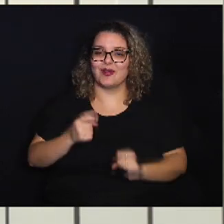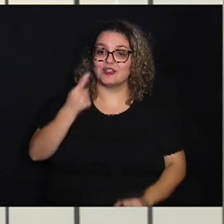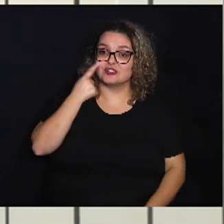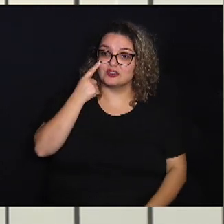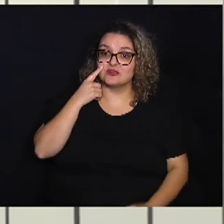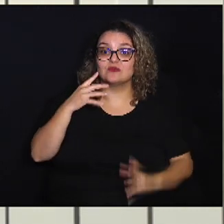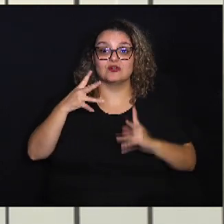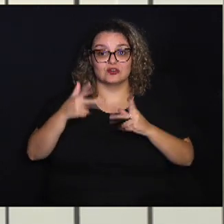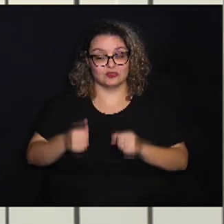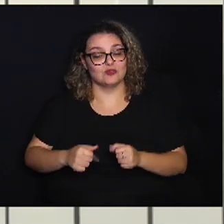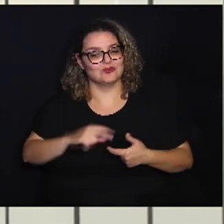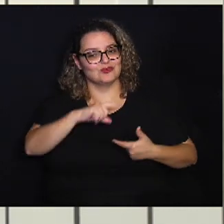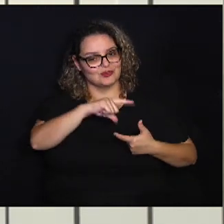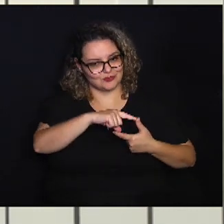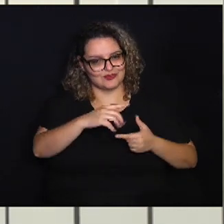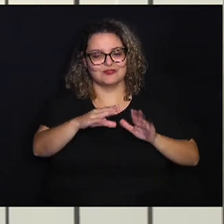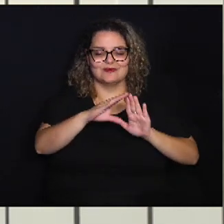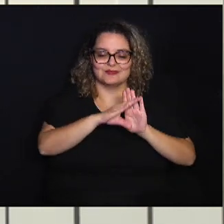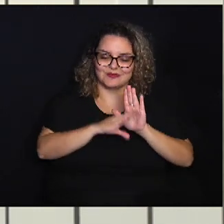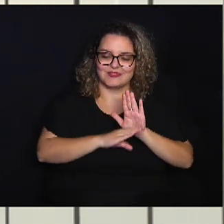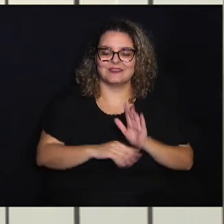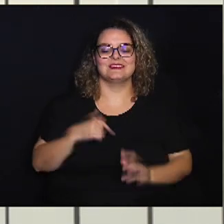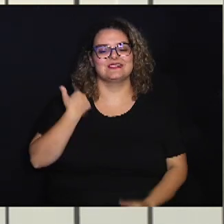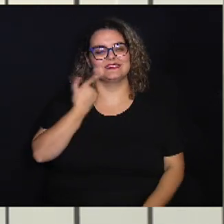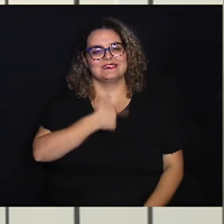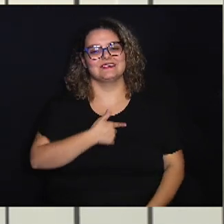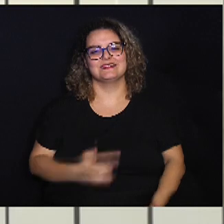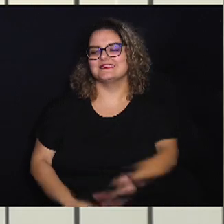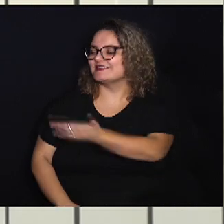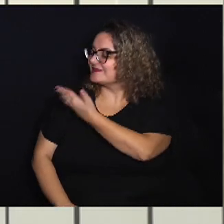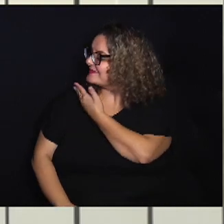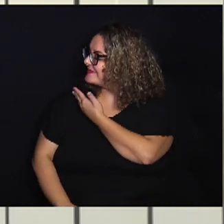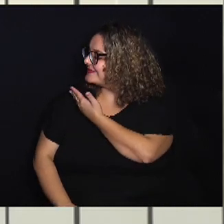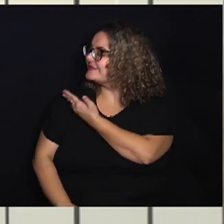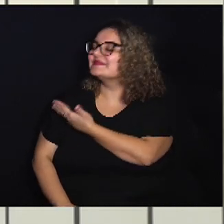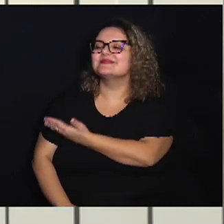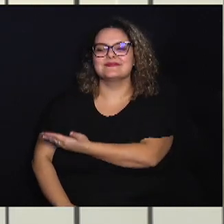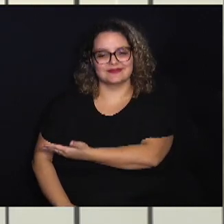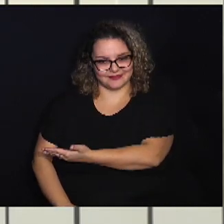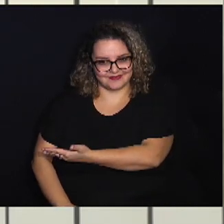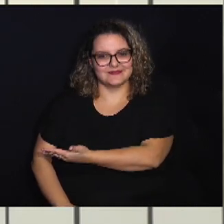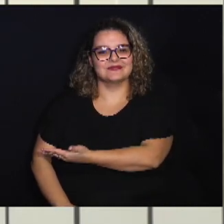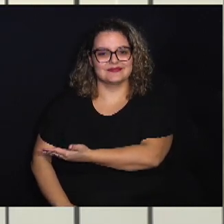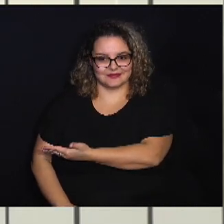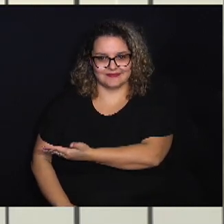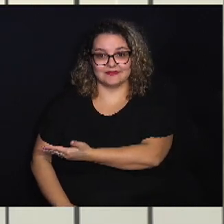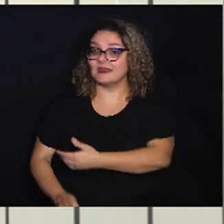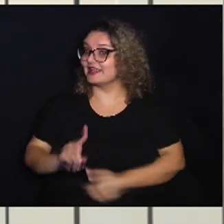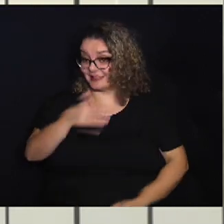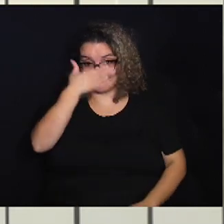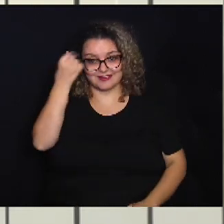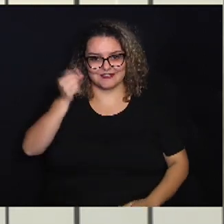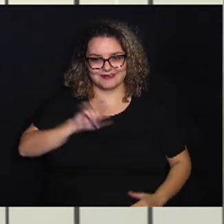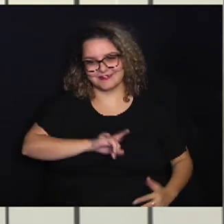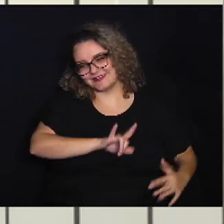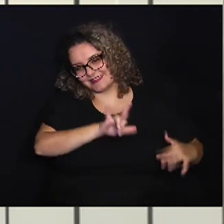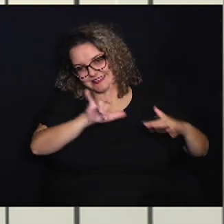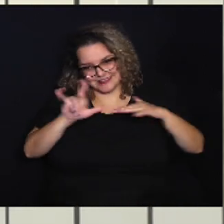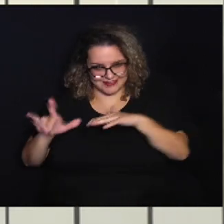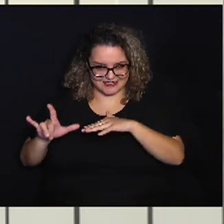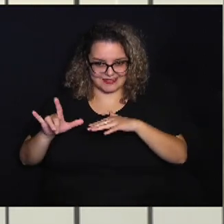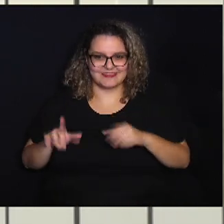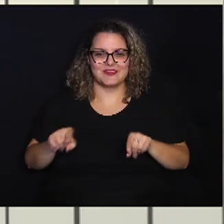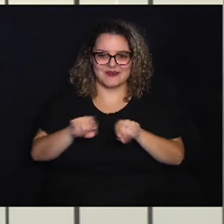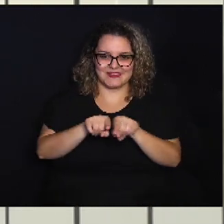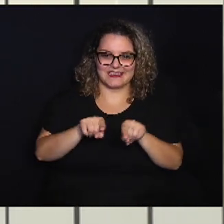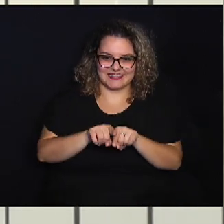conferir esse e outros quadros da nossa programação no YouTube da TV Câmara Campinas e não se esqueça de nos acompanhar nas redes